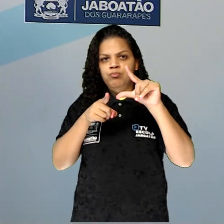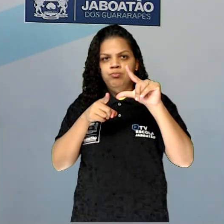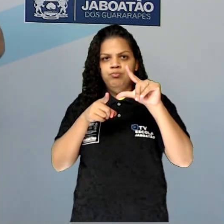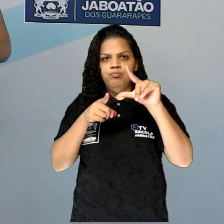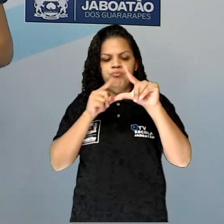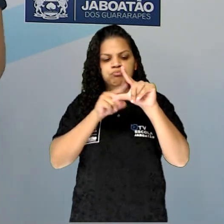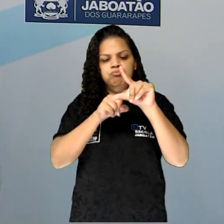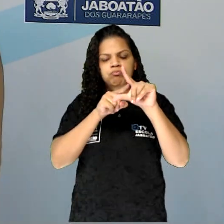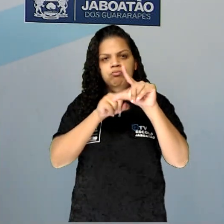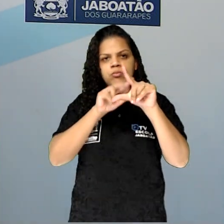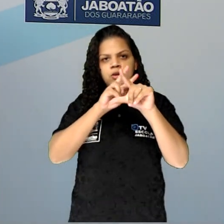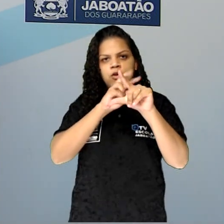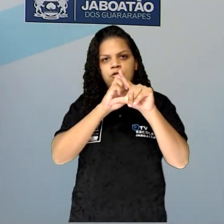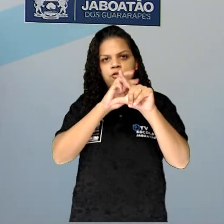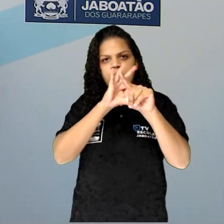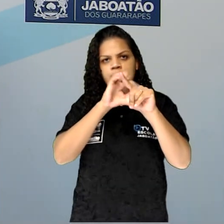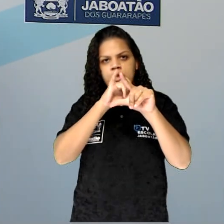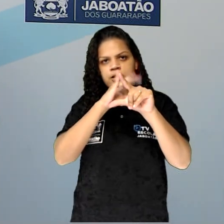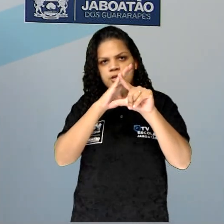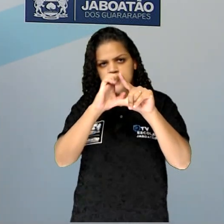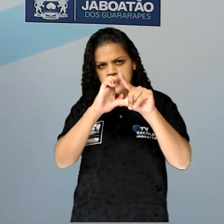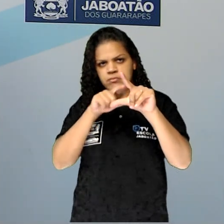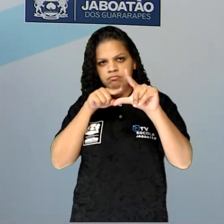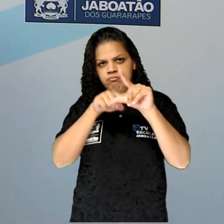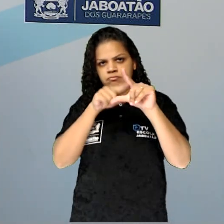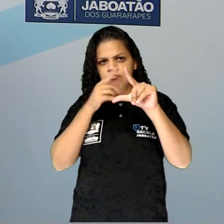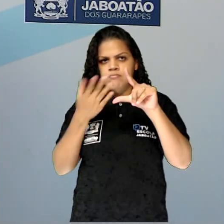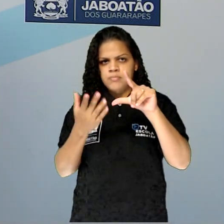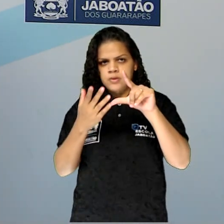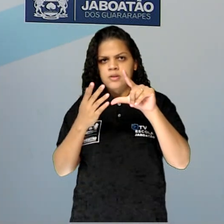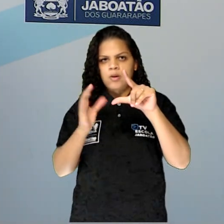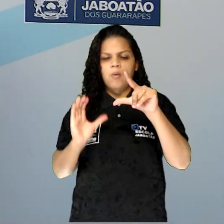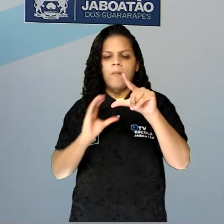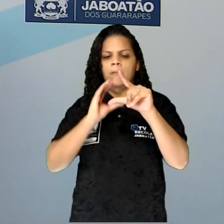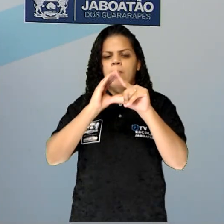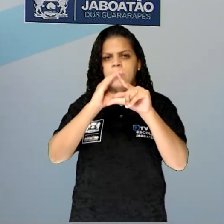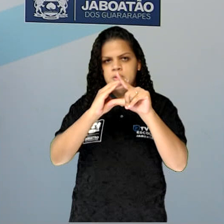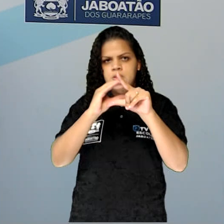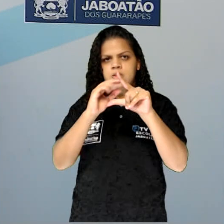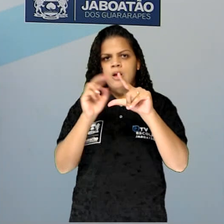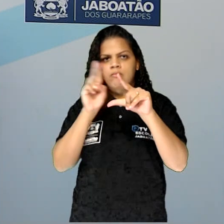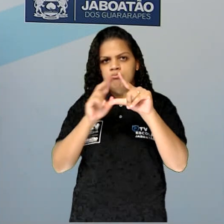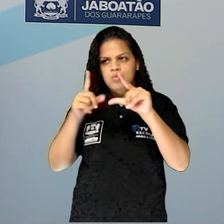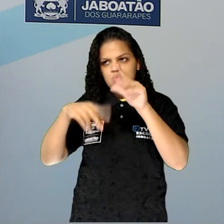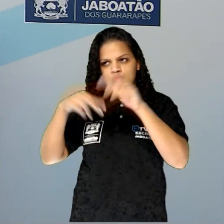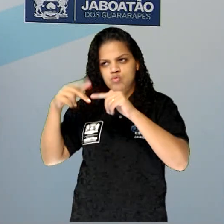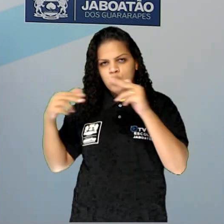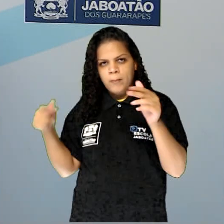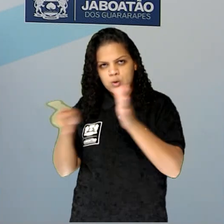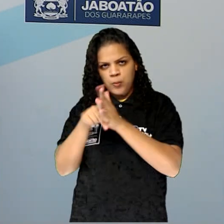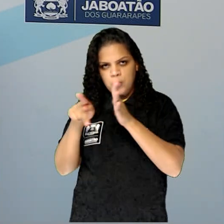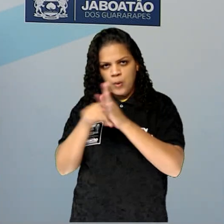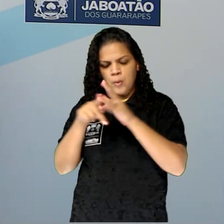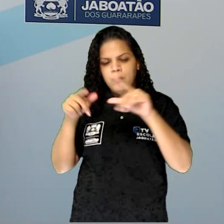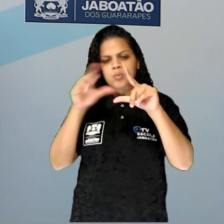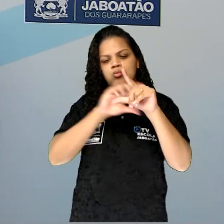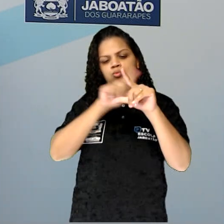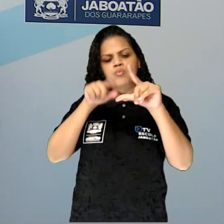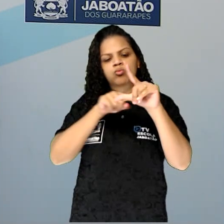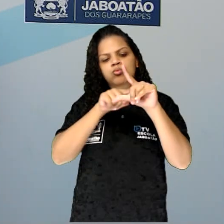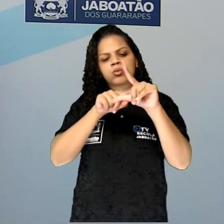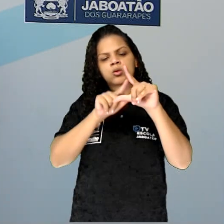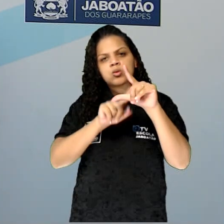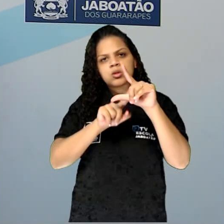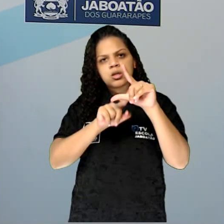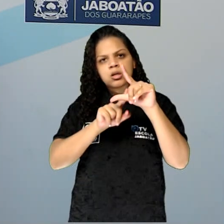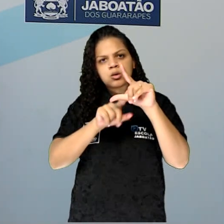o vértice vamos medir para isso basta colocar o centro do transferidor no vértice de